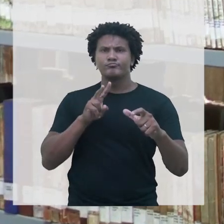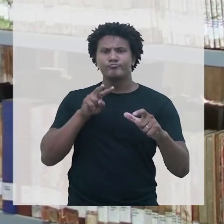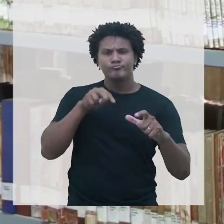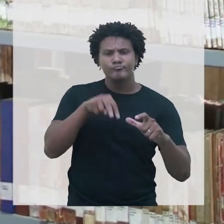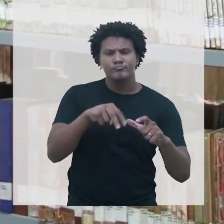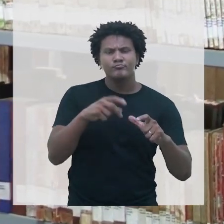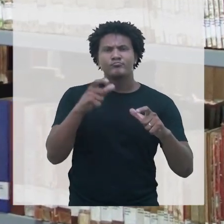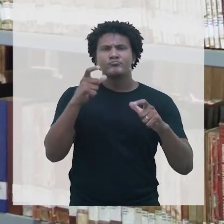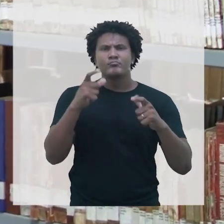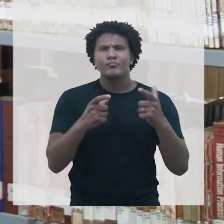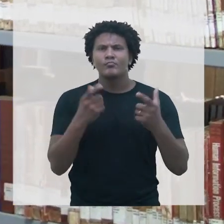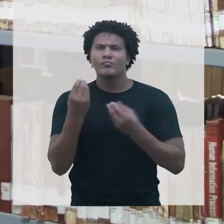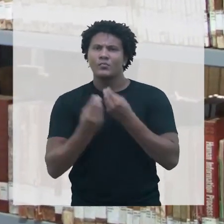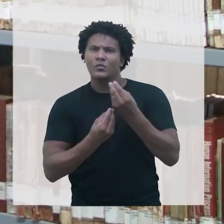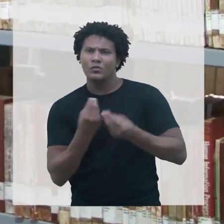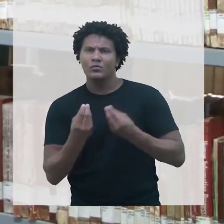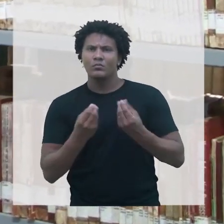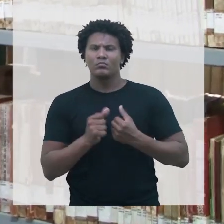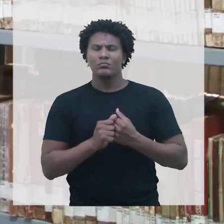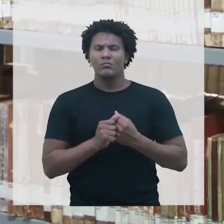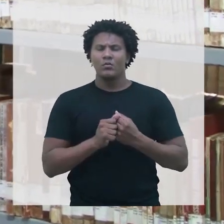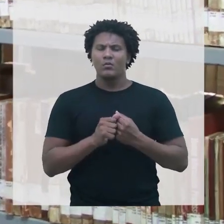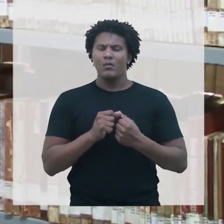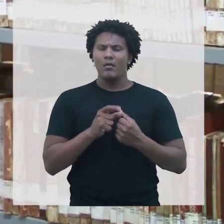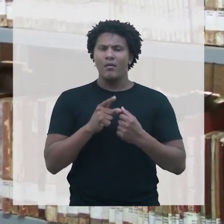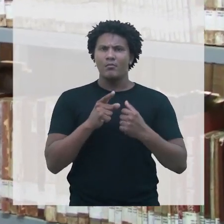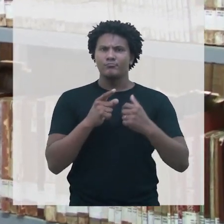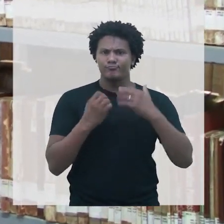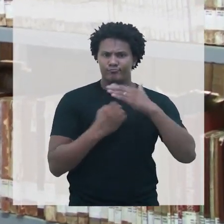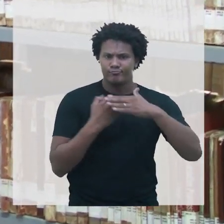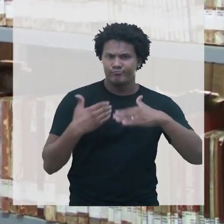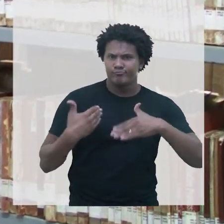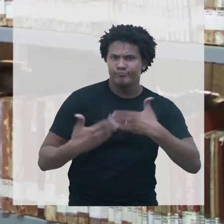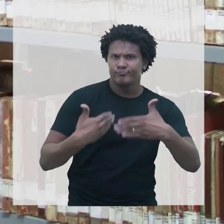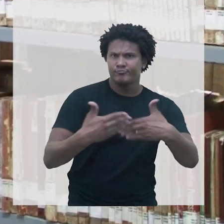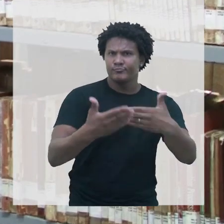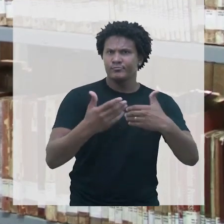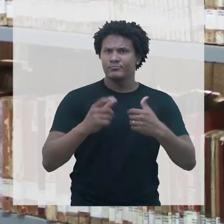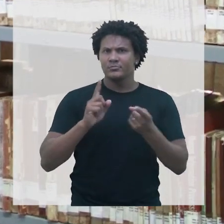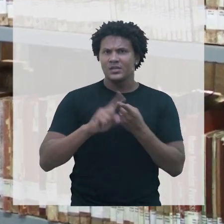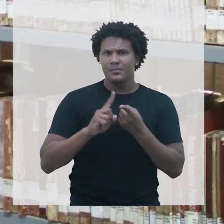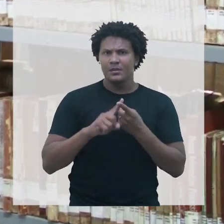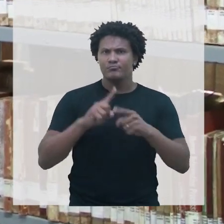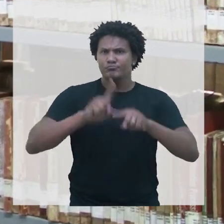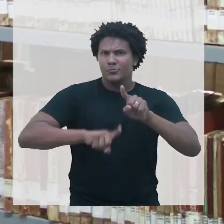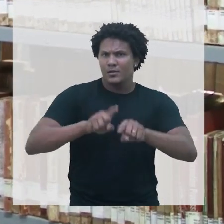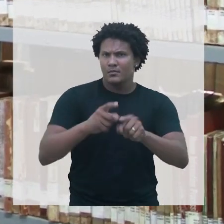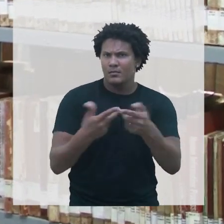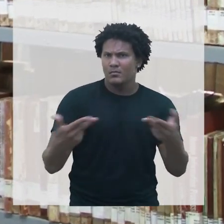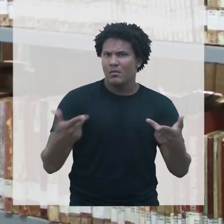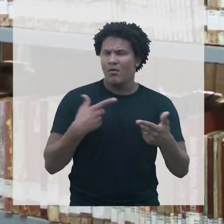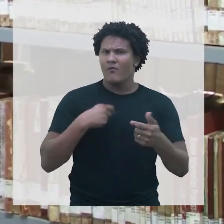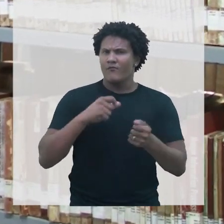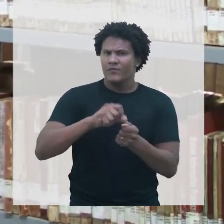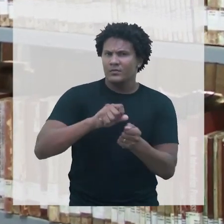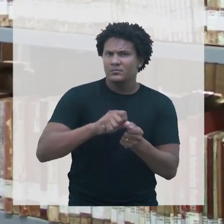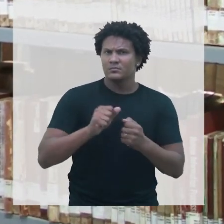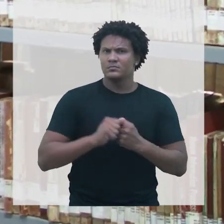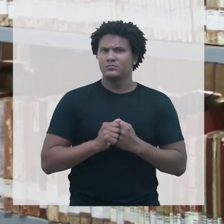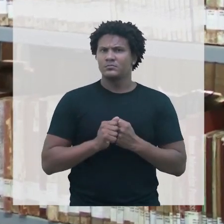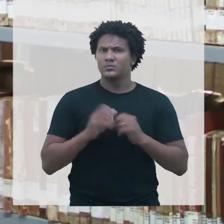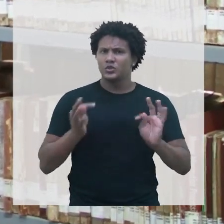construção de atividades. É um espaço onde se desenvolve empresas, é um espaço onde a gente consegue